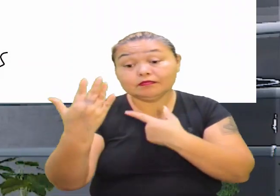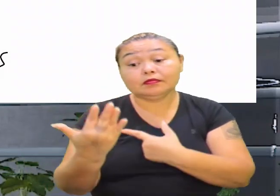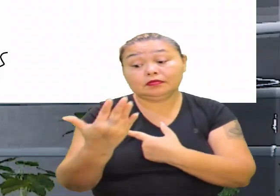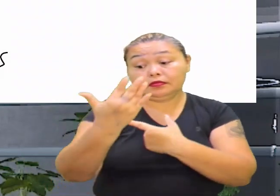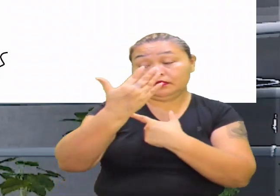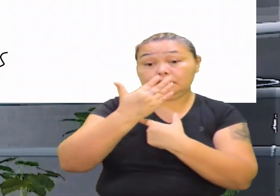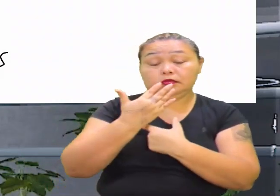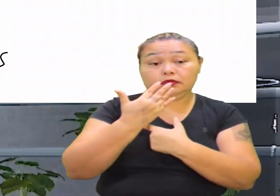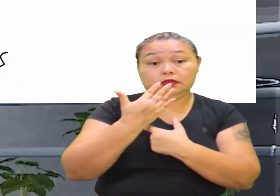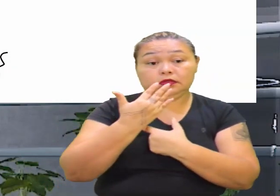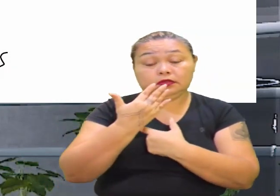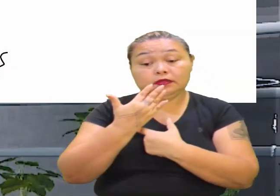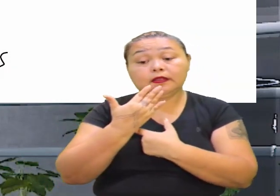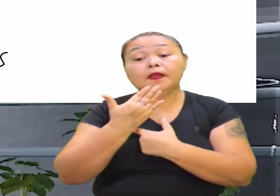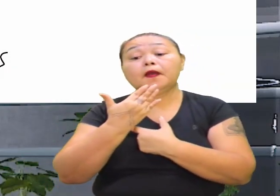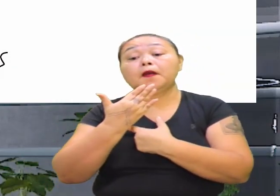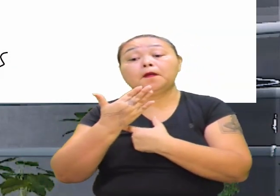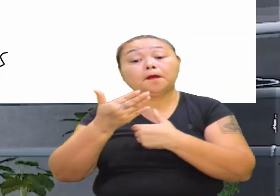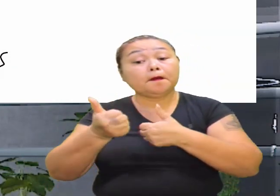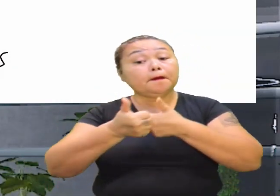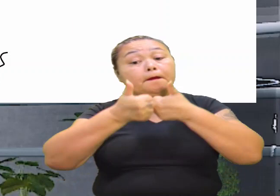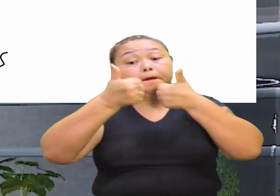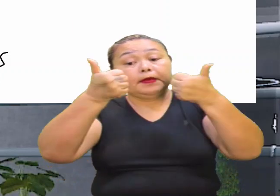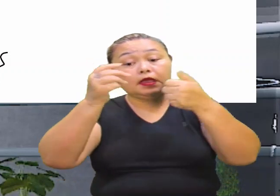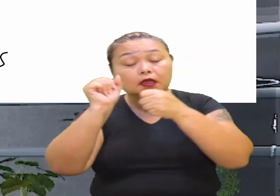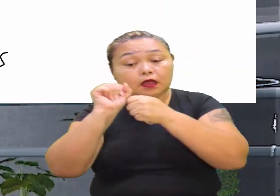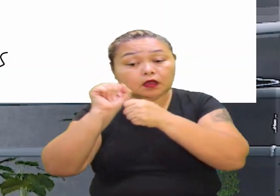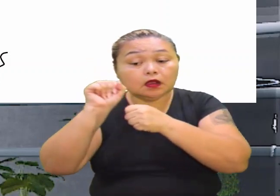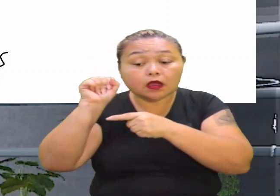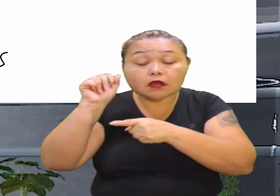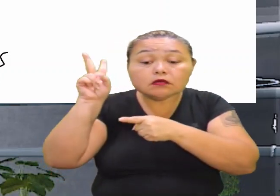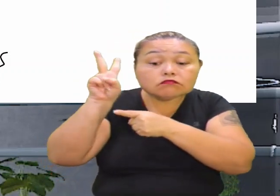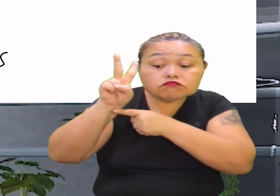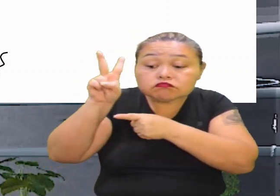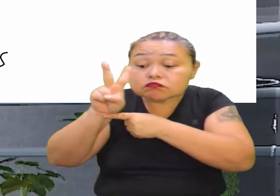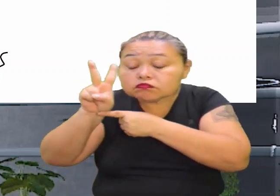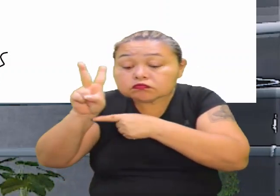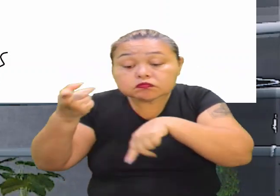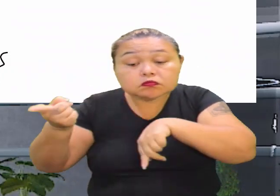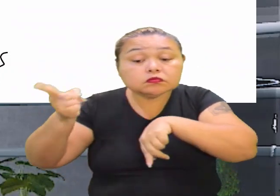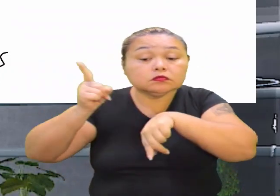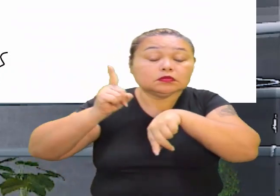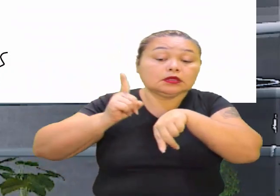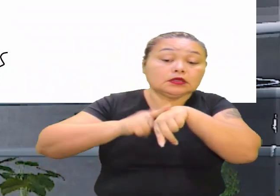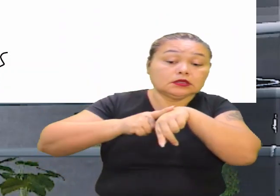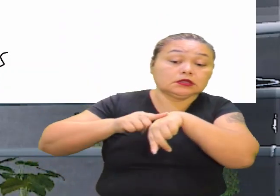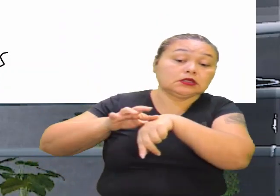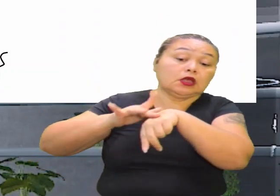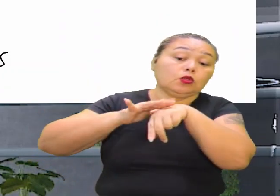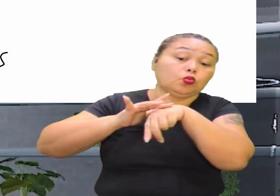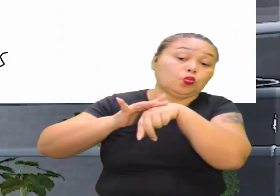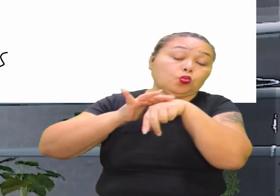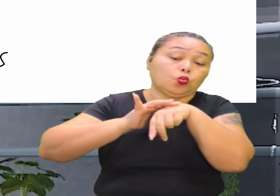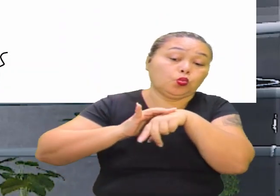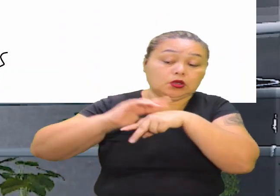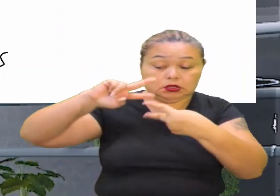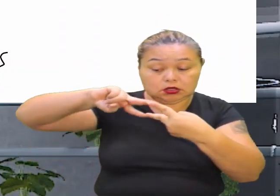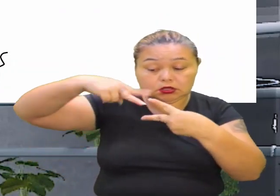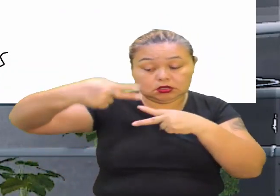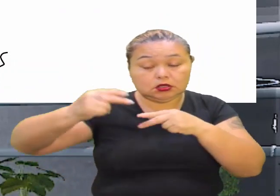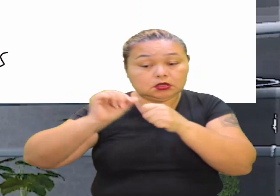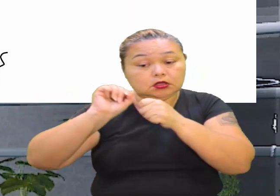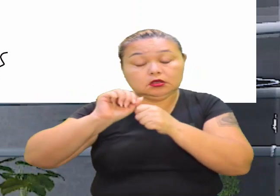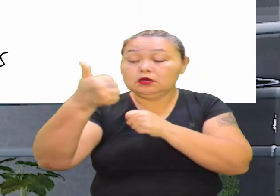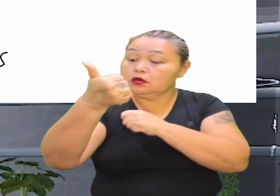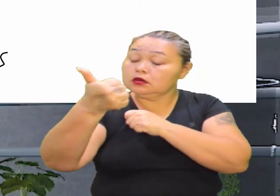dar um melhor tratamento para essas doenças genéticas. A primeira lei e